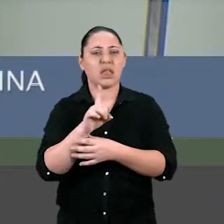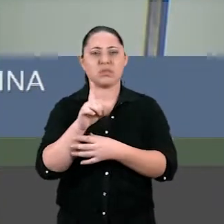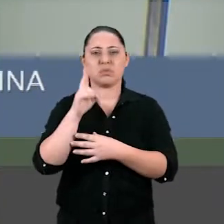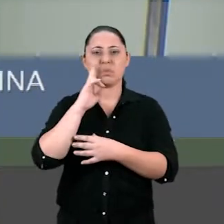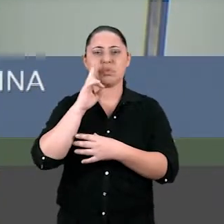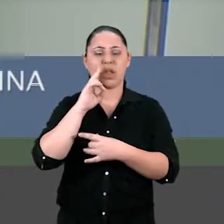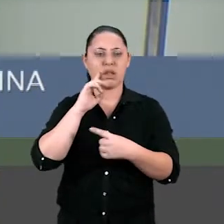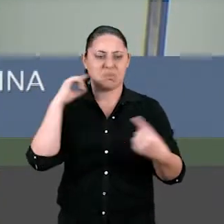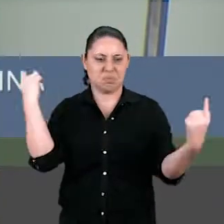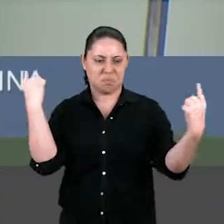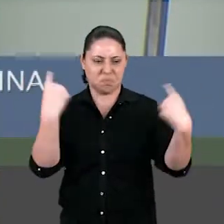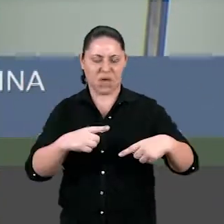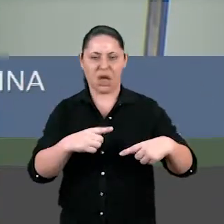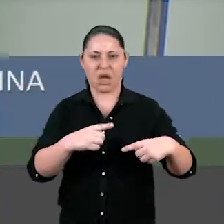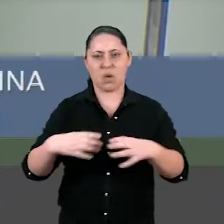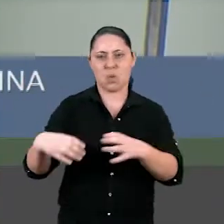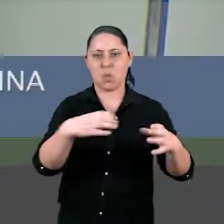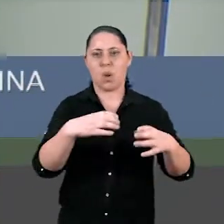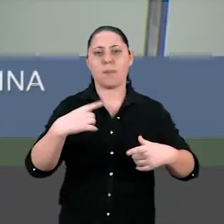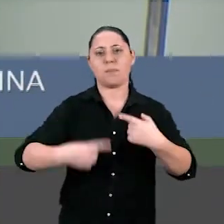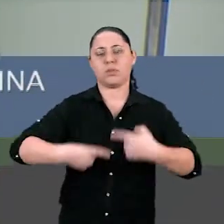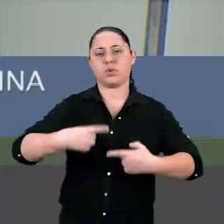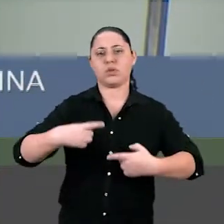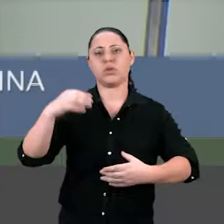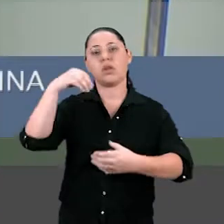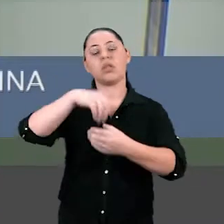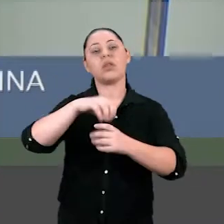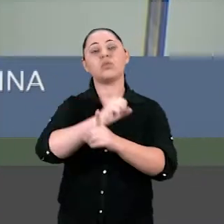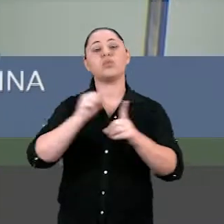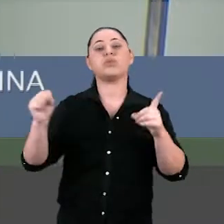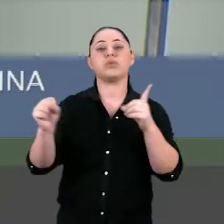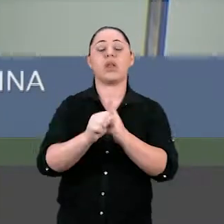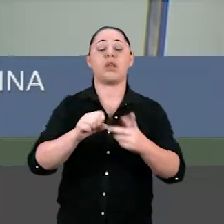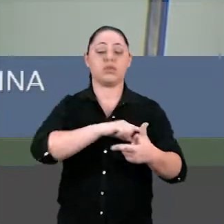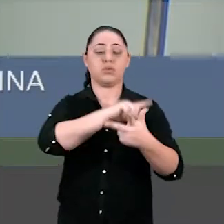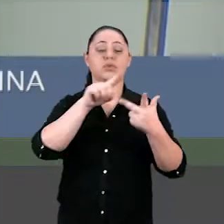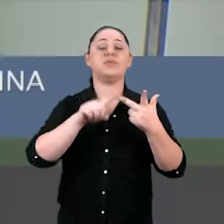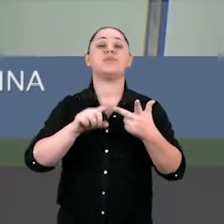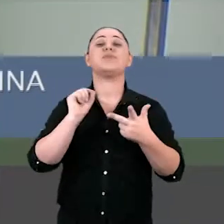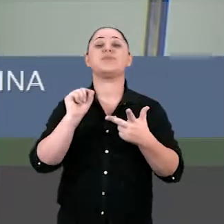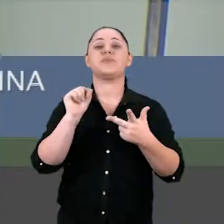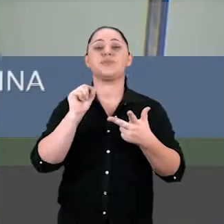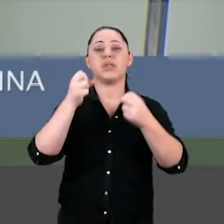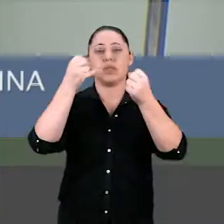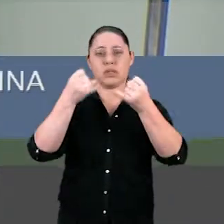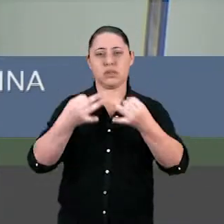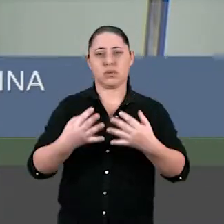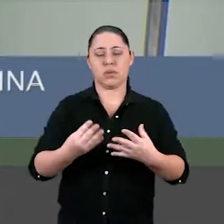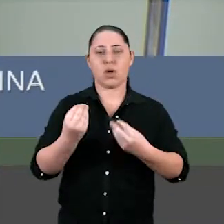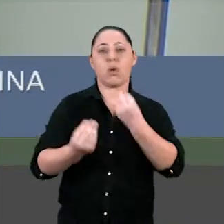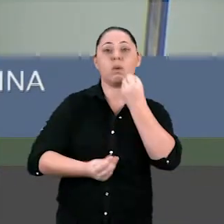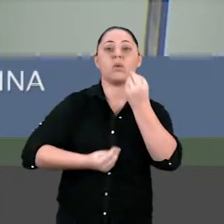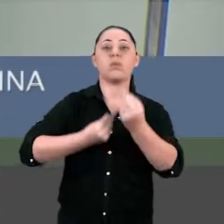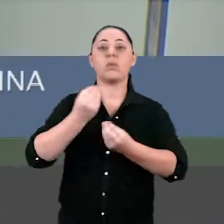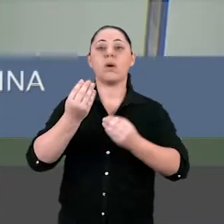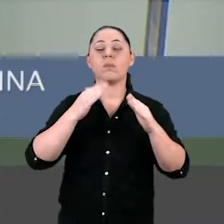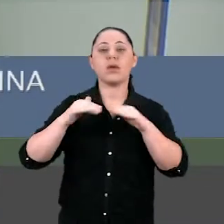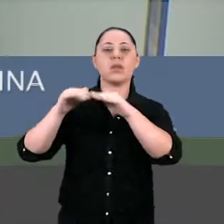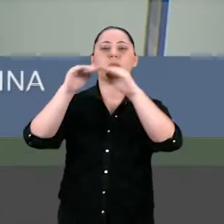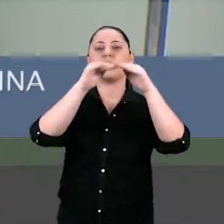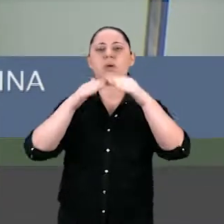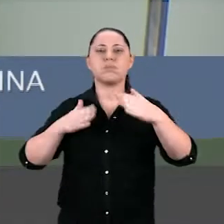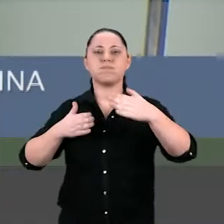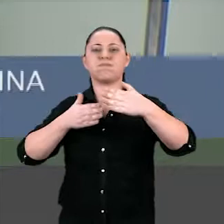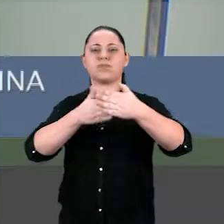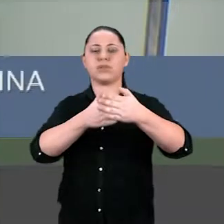natureza de disputa do espaço político de nenhuma sociedade. E o terceiro ponto diz com a democracia como limite